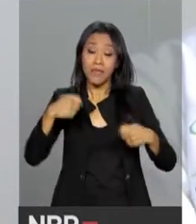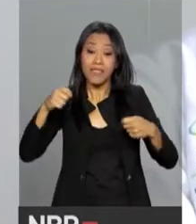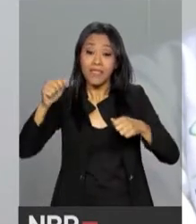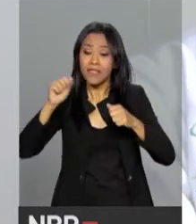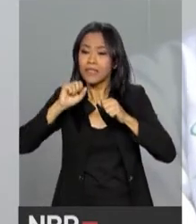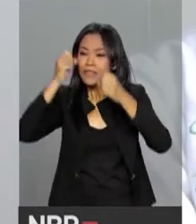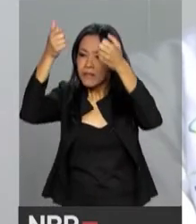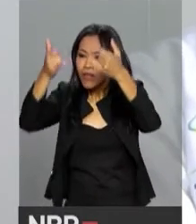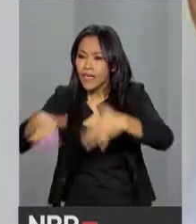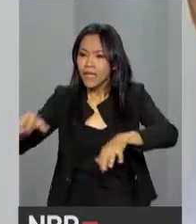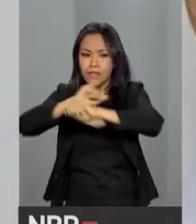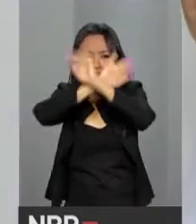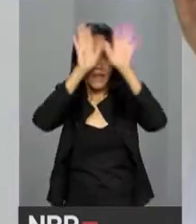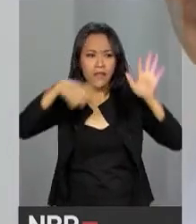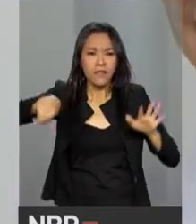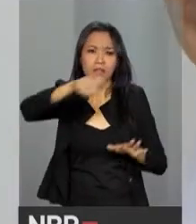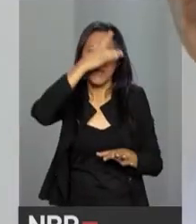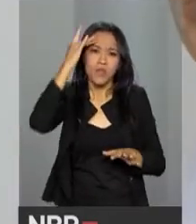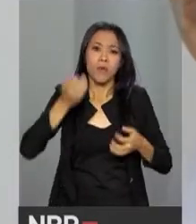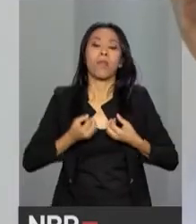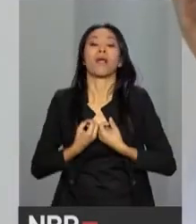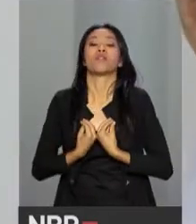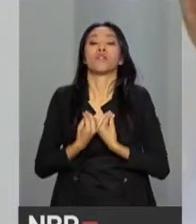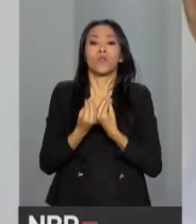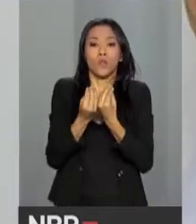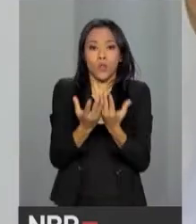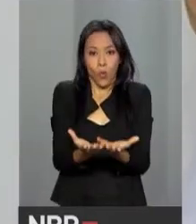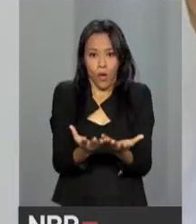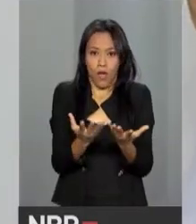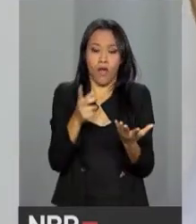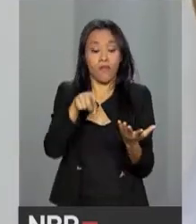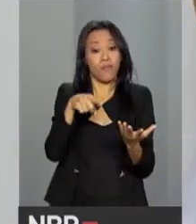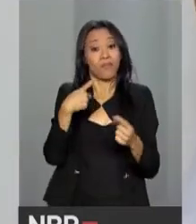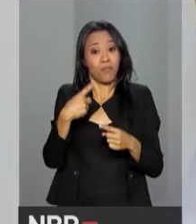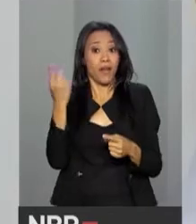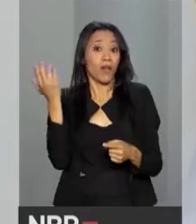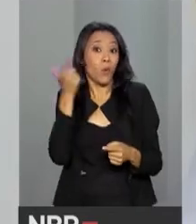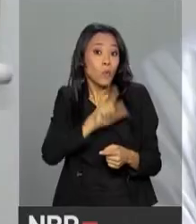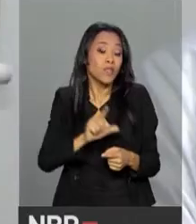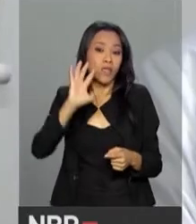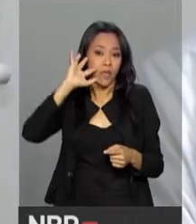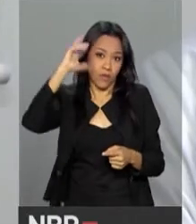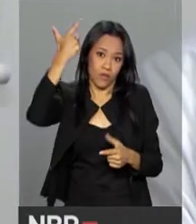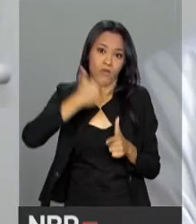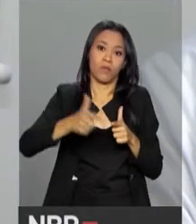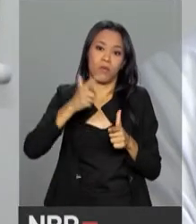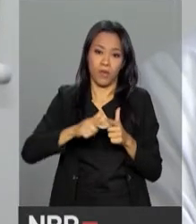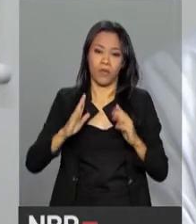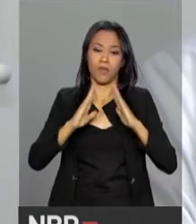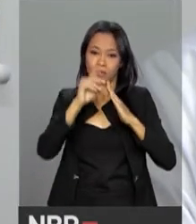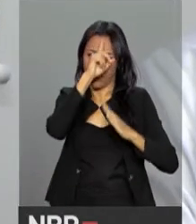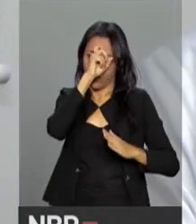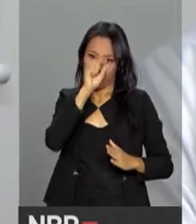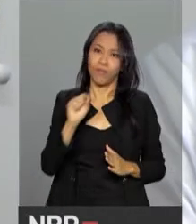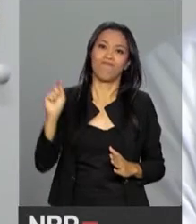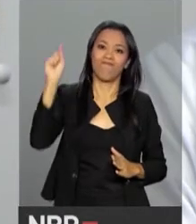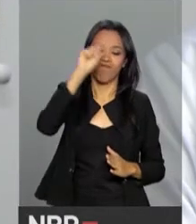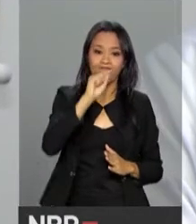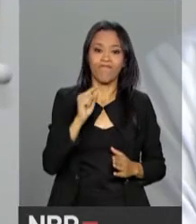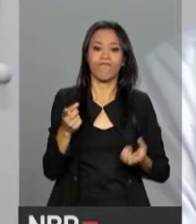necessidade das doações é um desafio para que as demandas dos hospitais sejam supridas nós temos uma